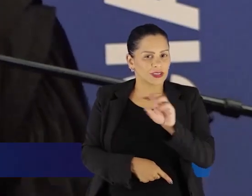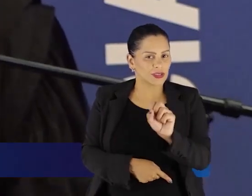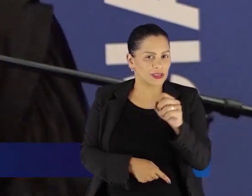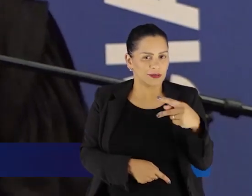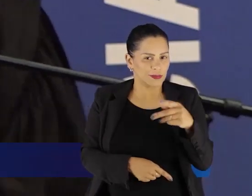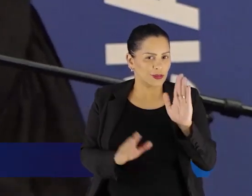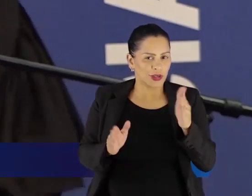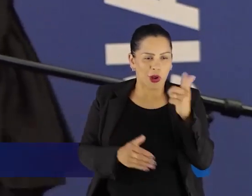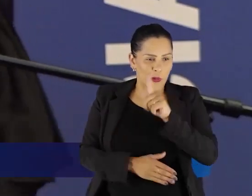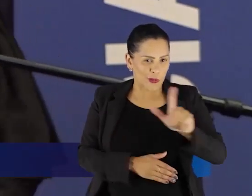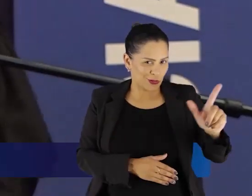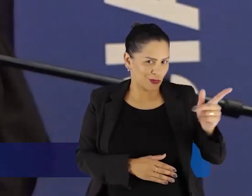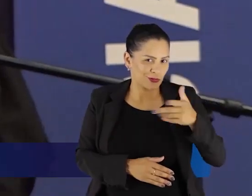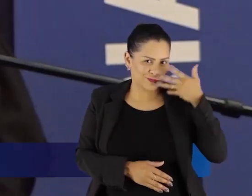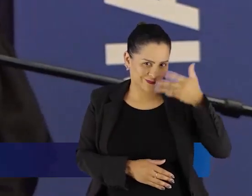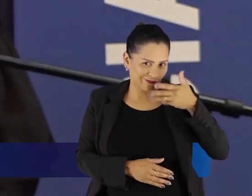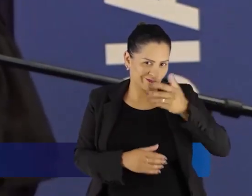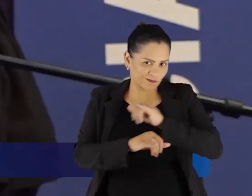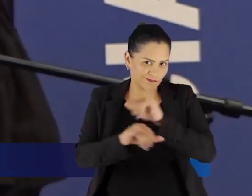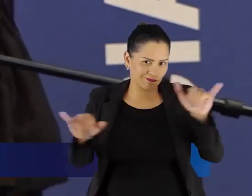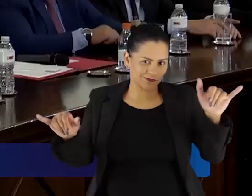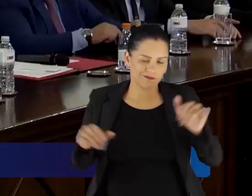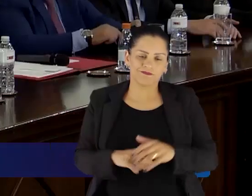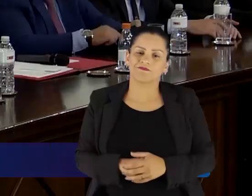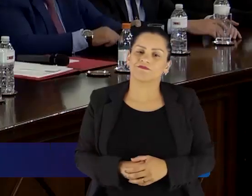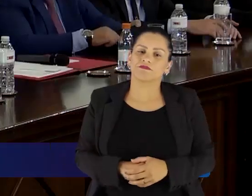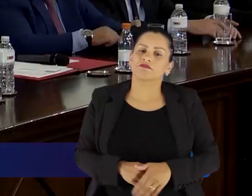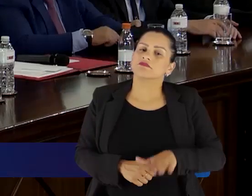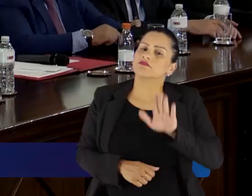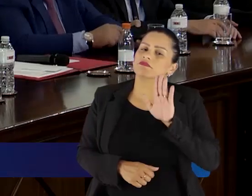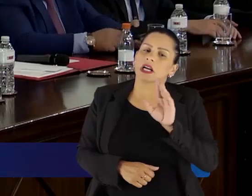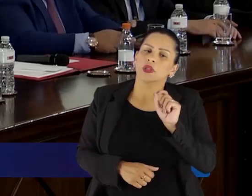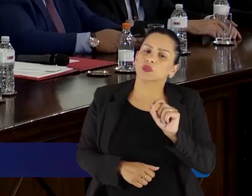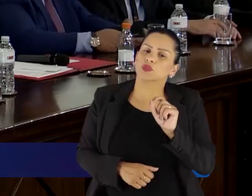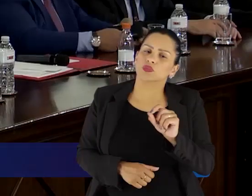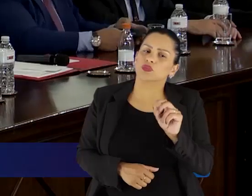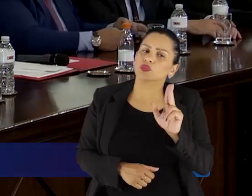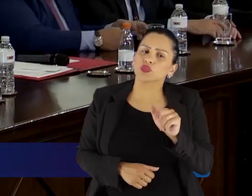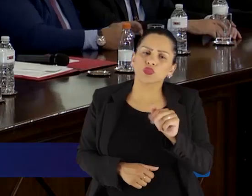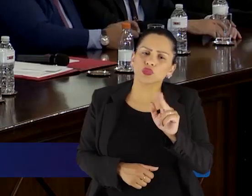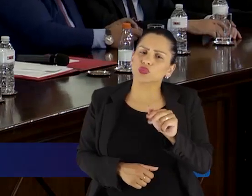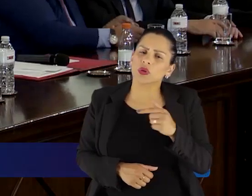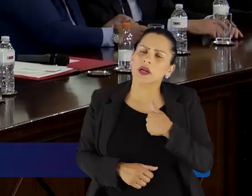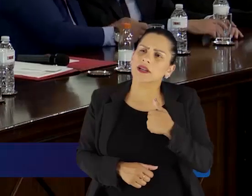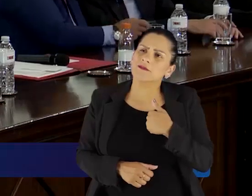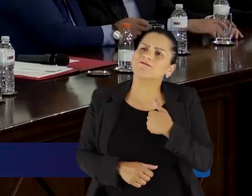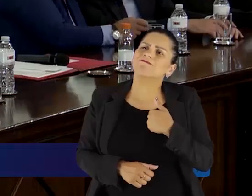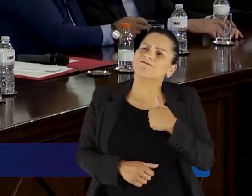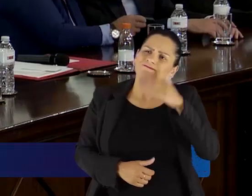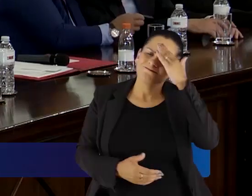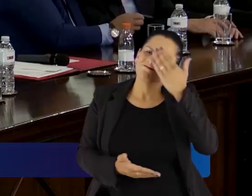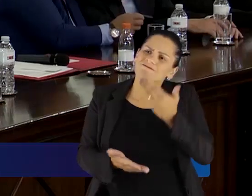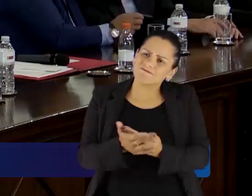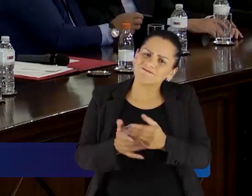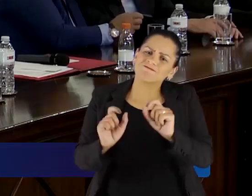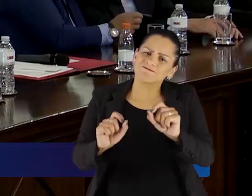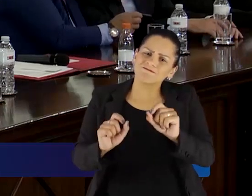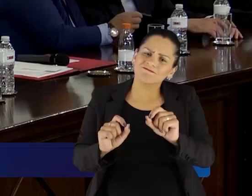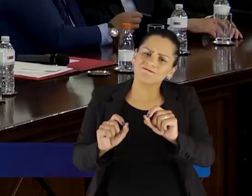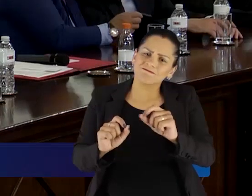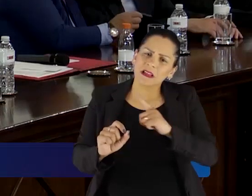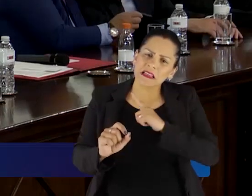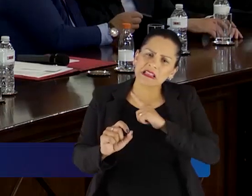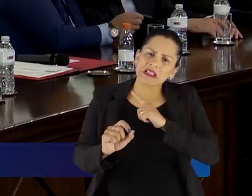proclamado por outros oradores hoje mais que nunca eu estou convencido de que ele dispor da